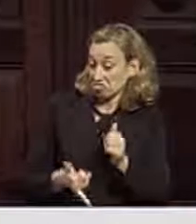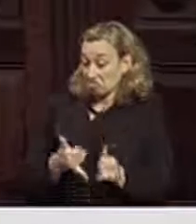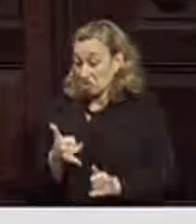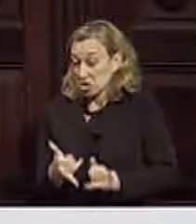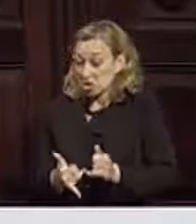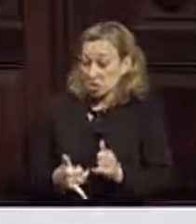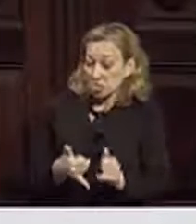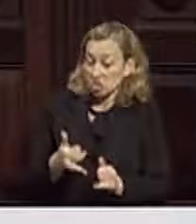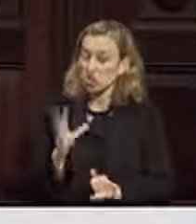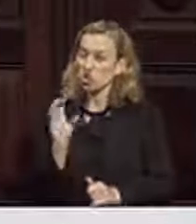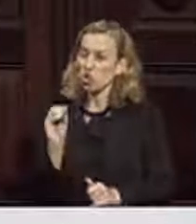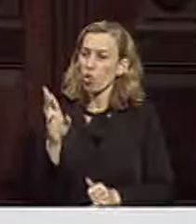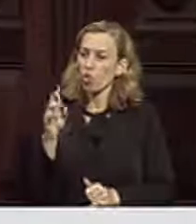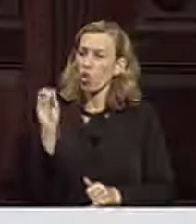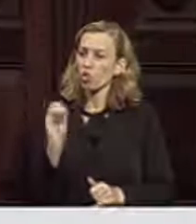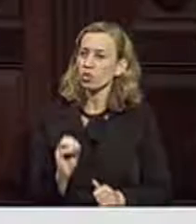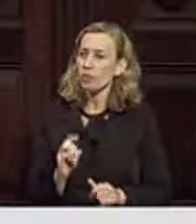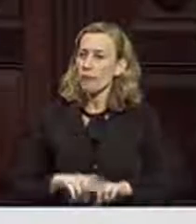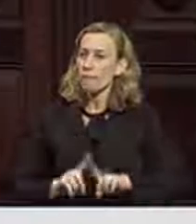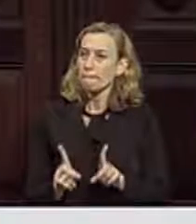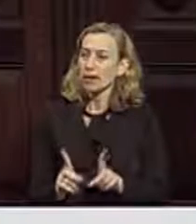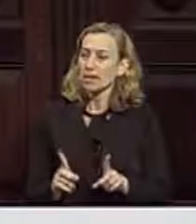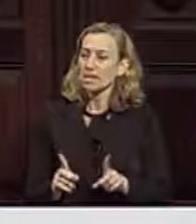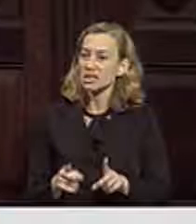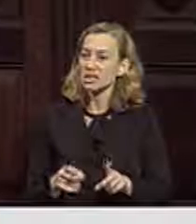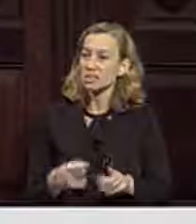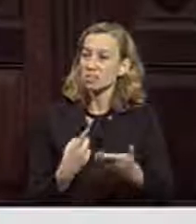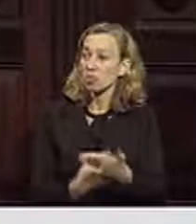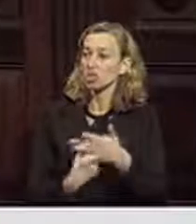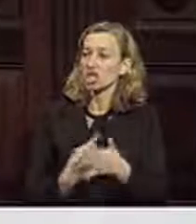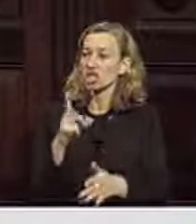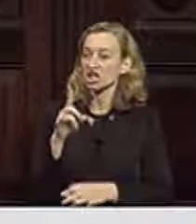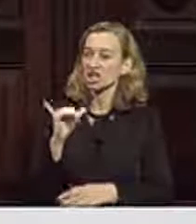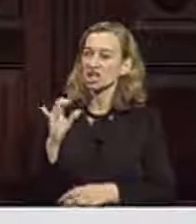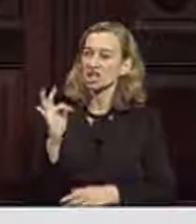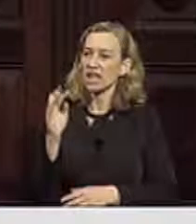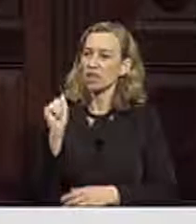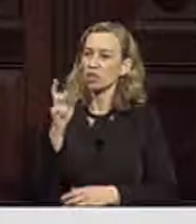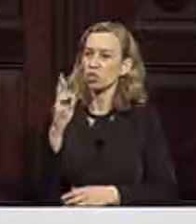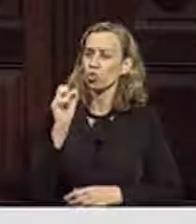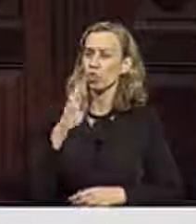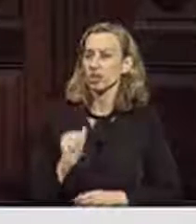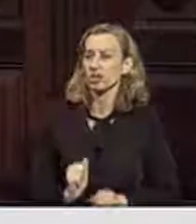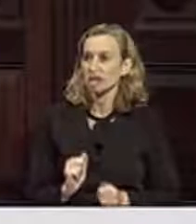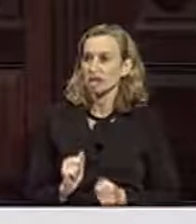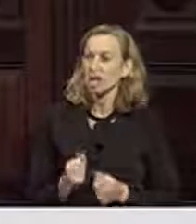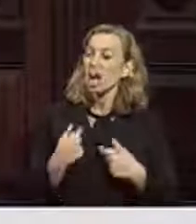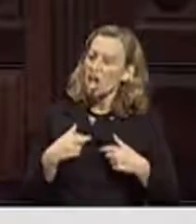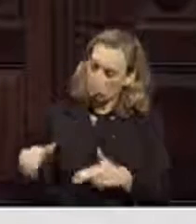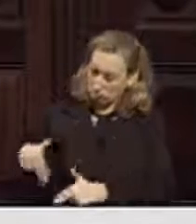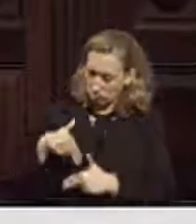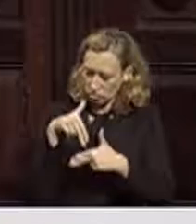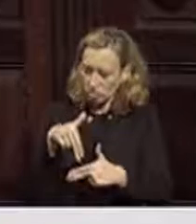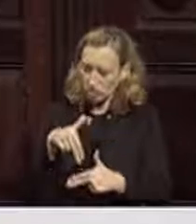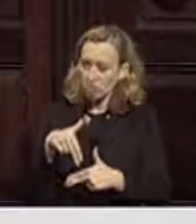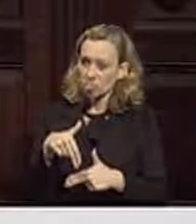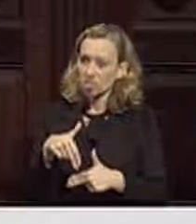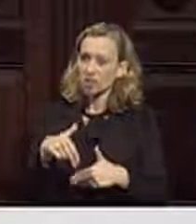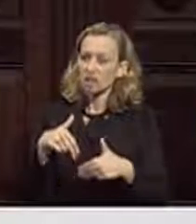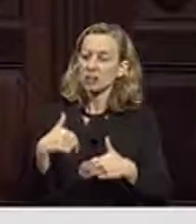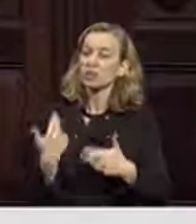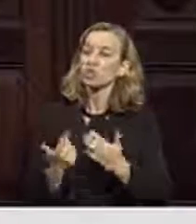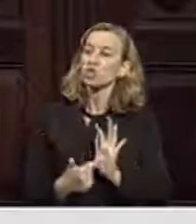ditadura. Eu vim a essa tribuna, senhor presidente, também para destacar questões importantes do interior do